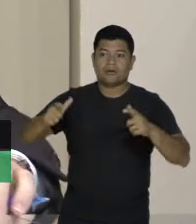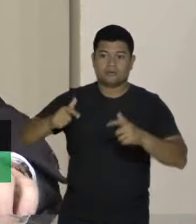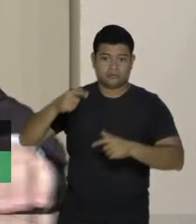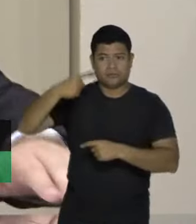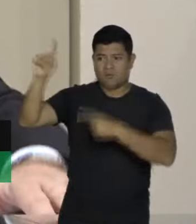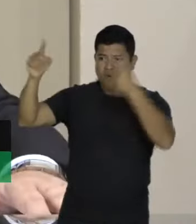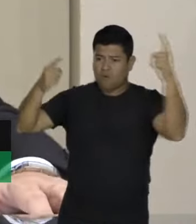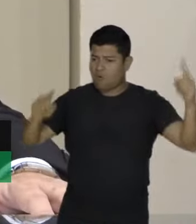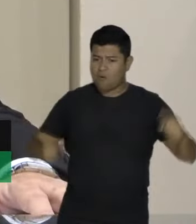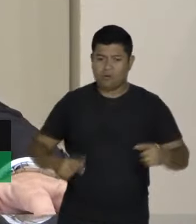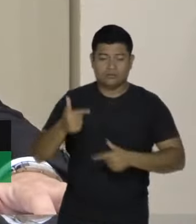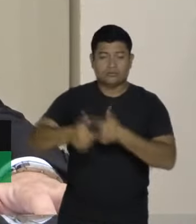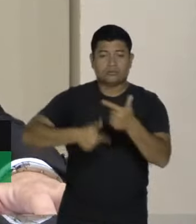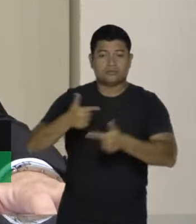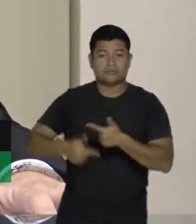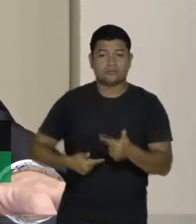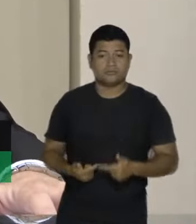outra forma.